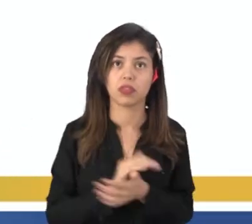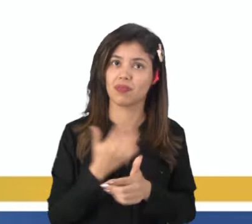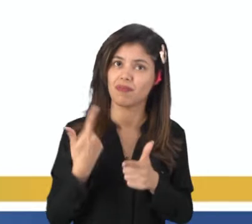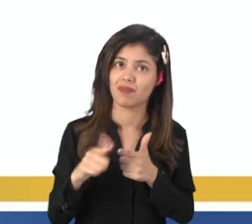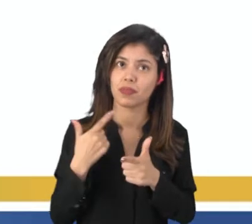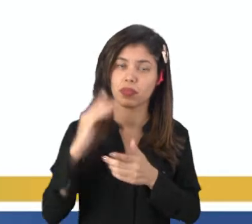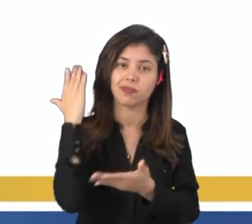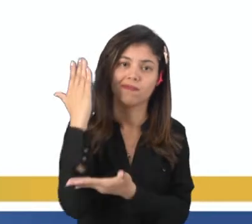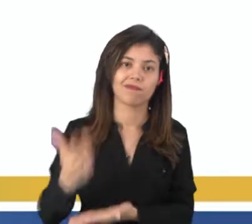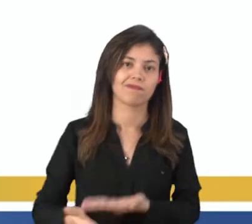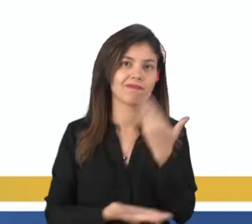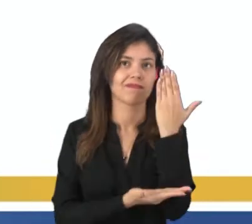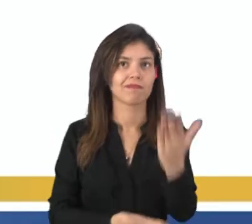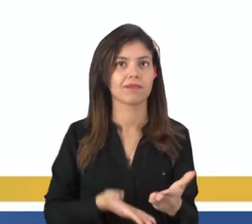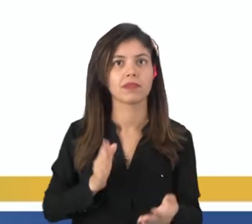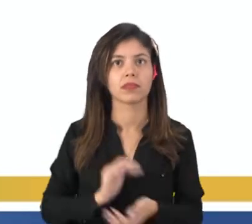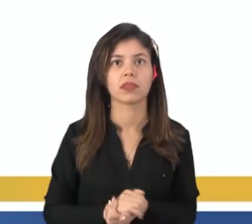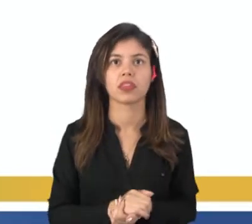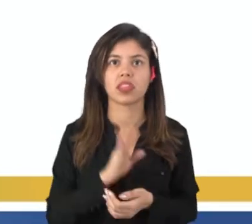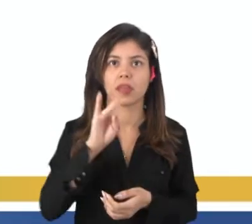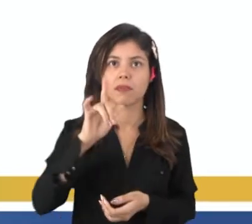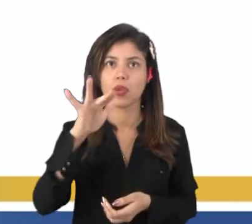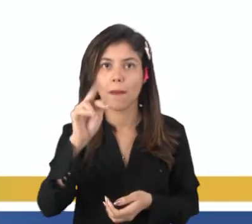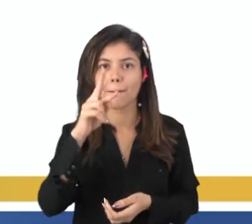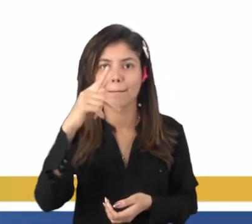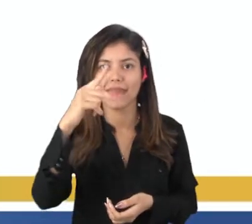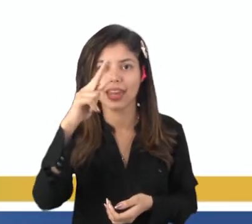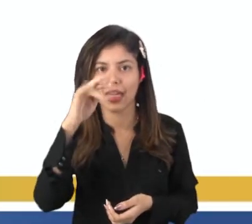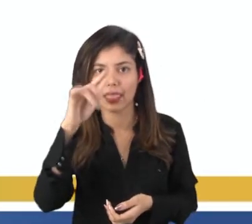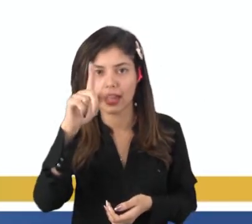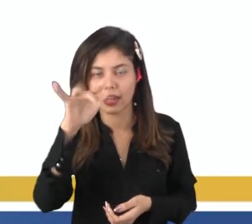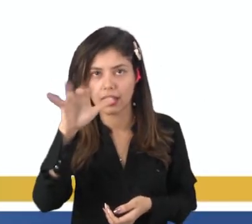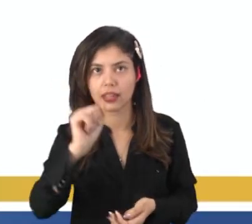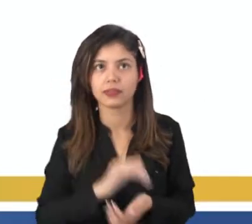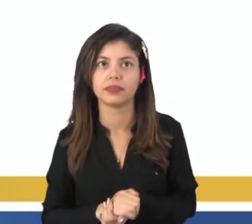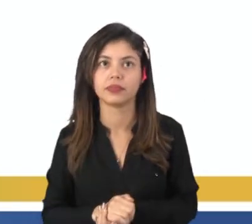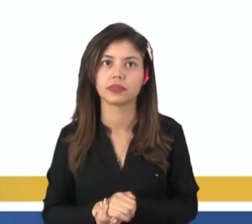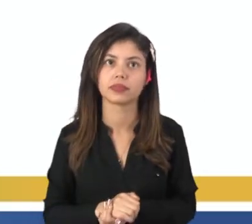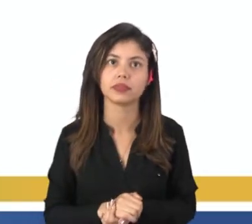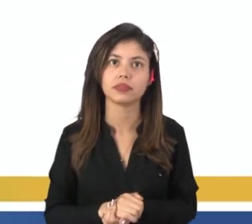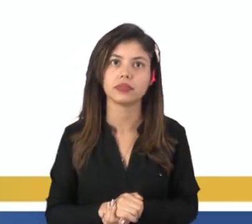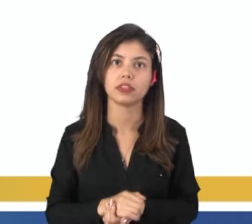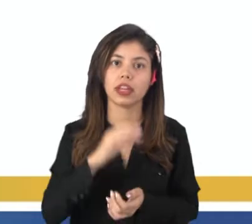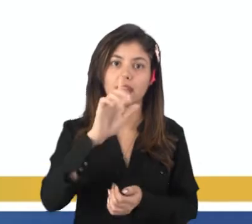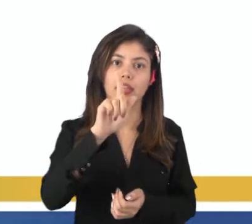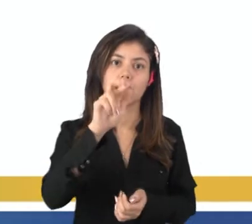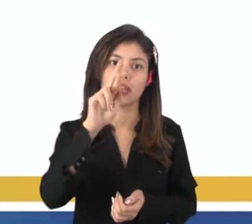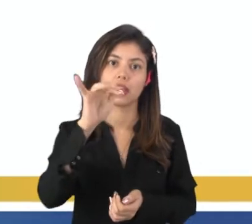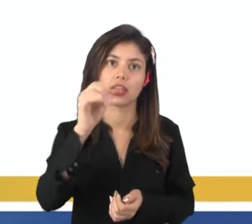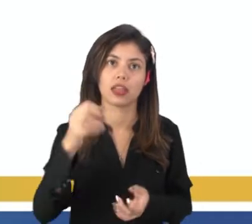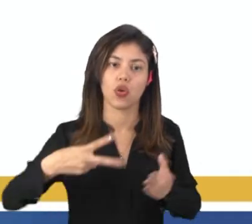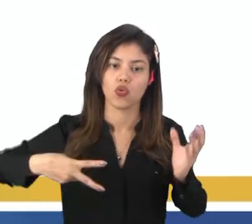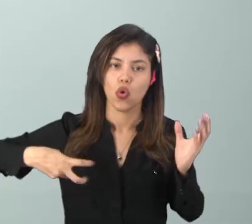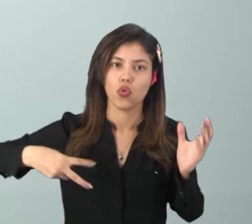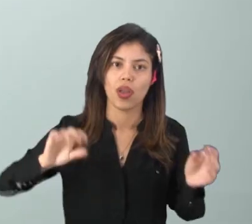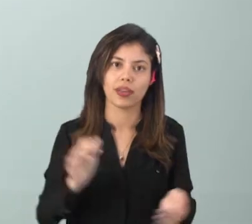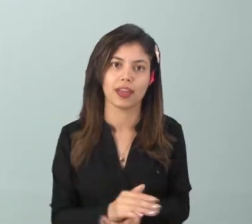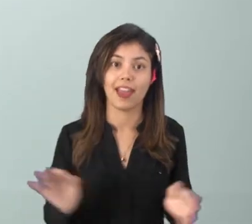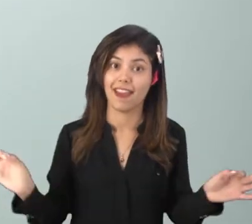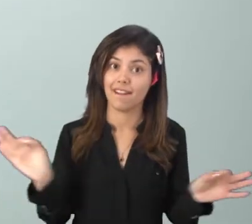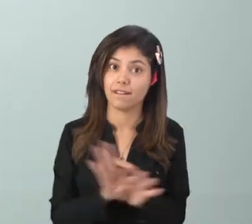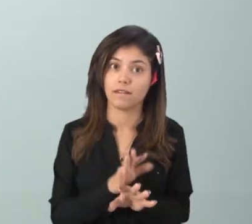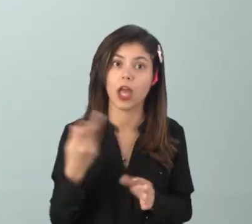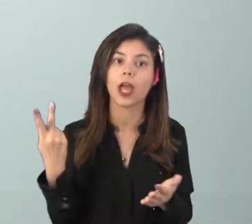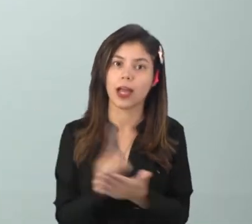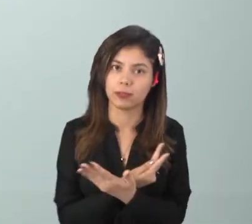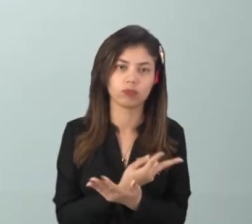como desmatamento, biopirataria, garimpos clandestinos, extração ilegal de minerais.